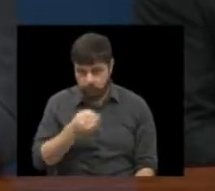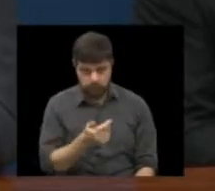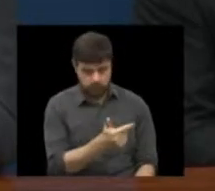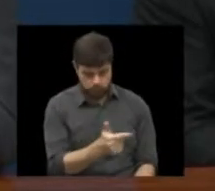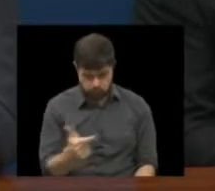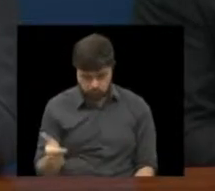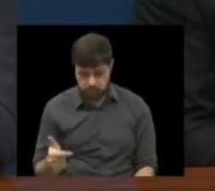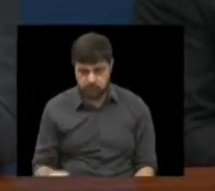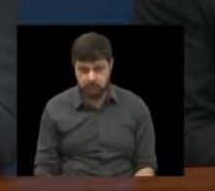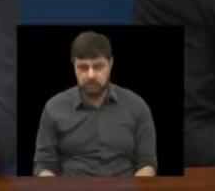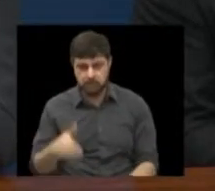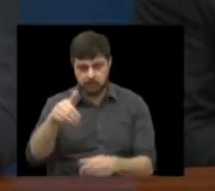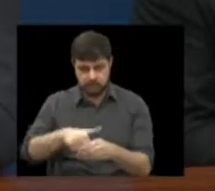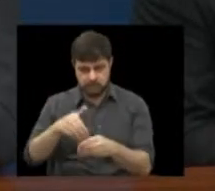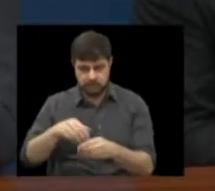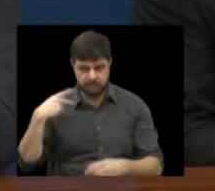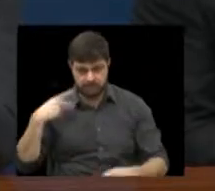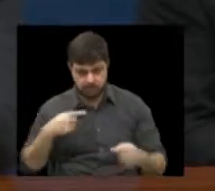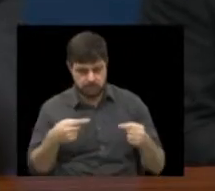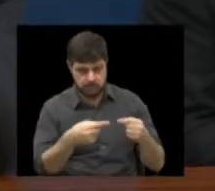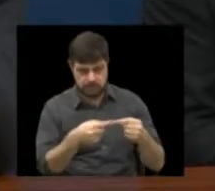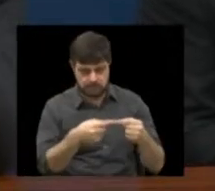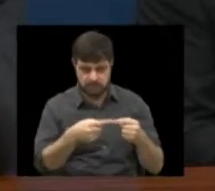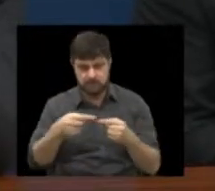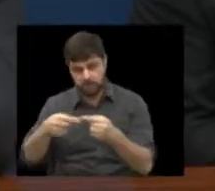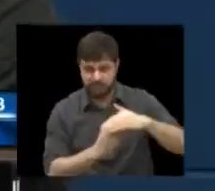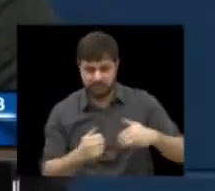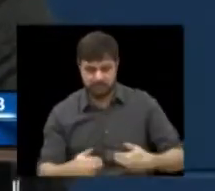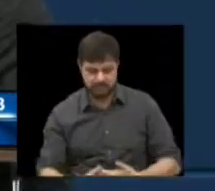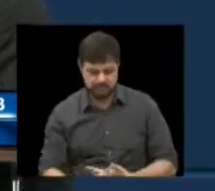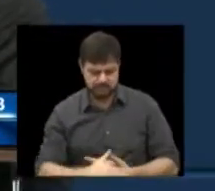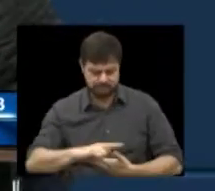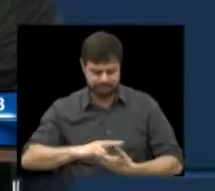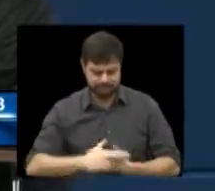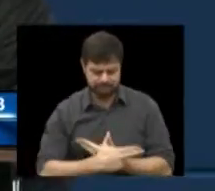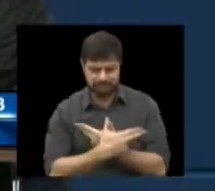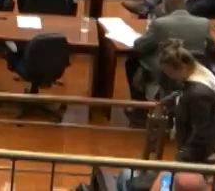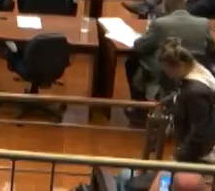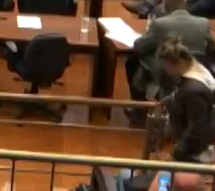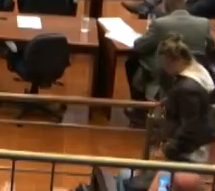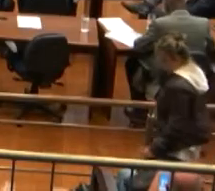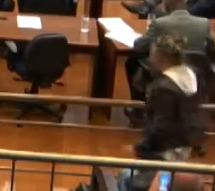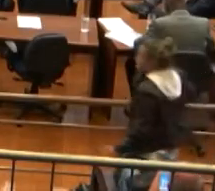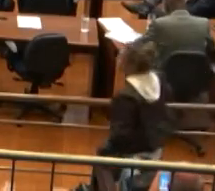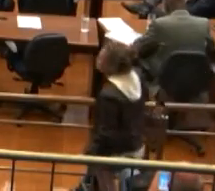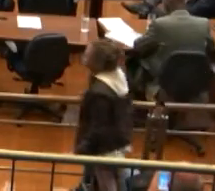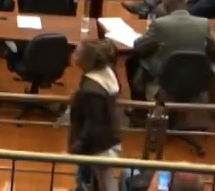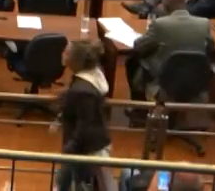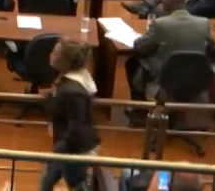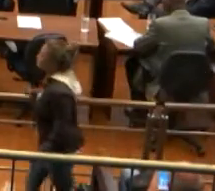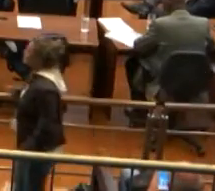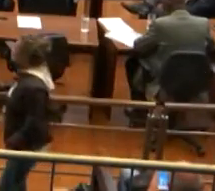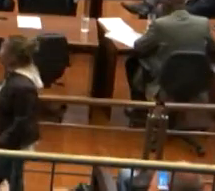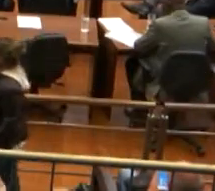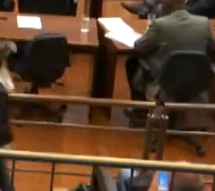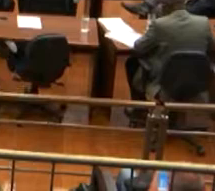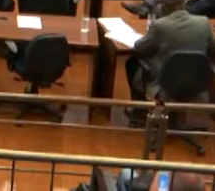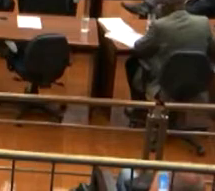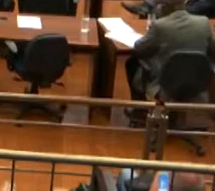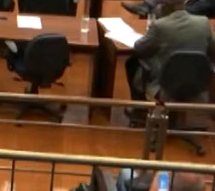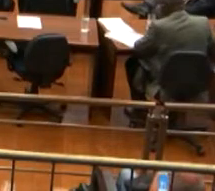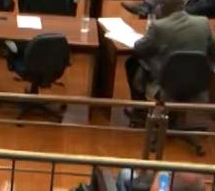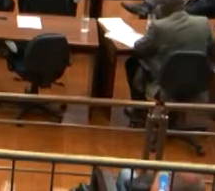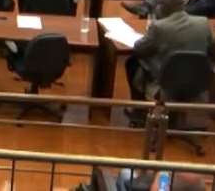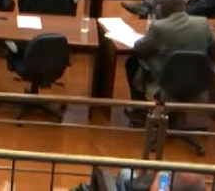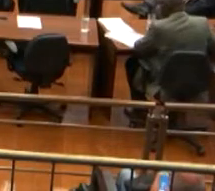O projeto protocolado é de autoria dos vereadores Rafa Zimbaldi e Marcos Bernardelli e tem por objetivo cobrar IPTU de